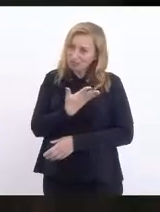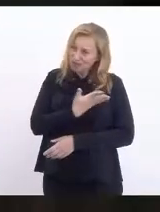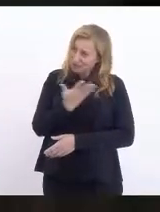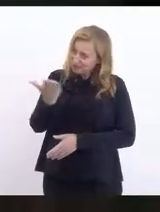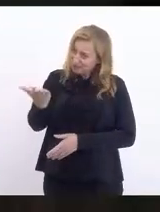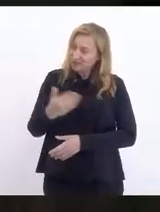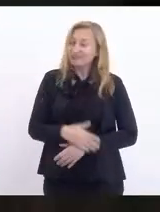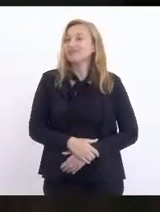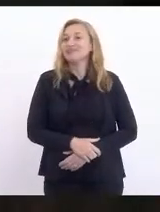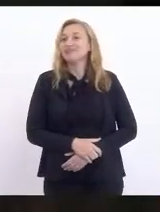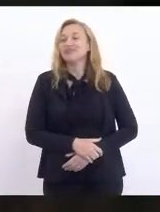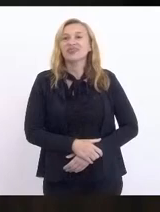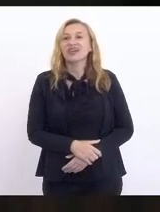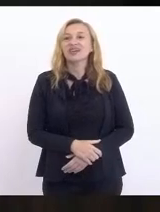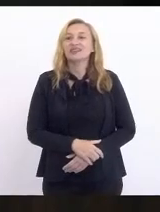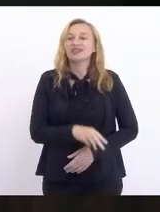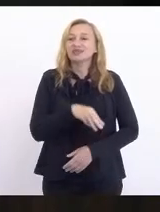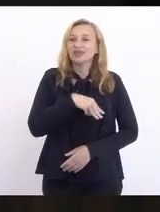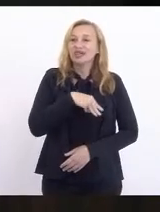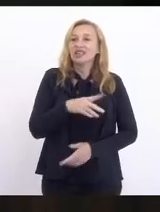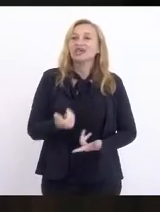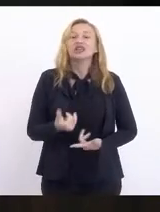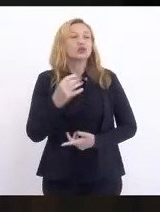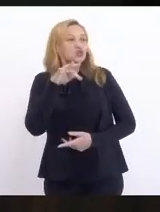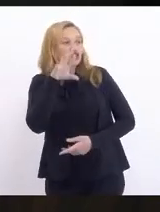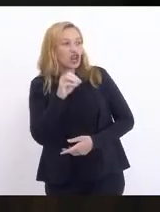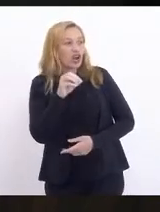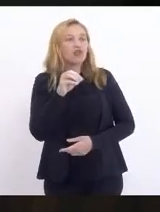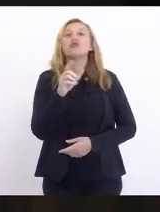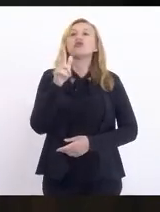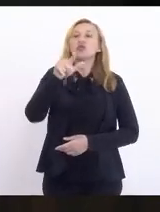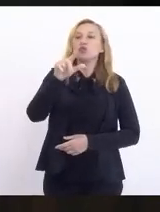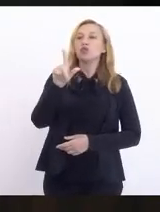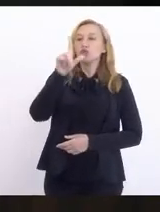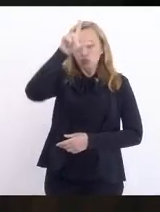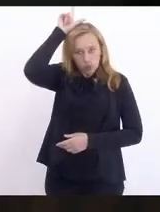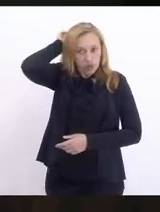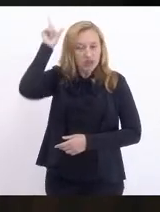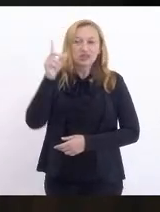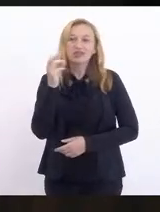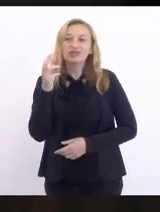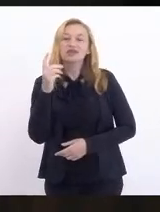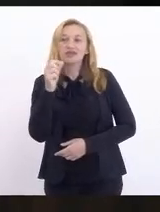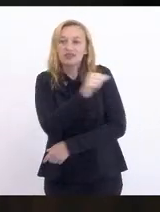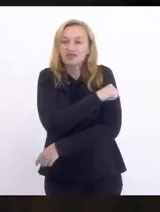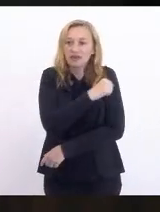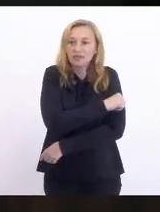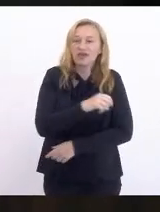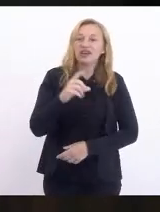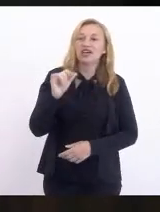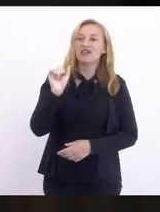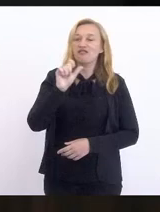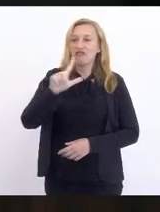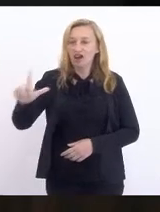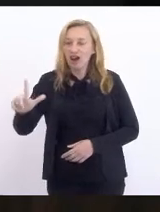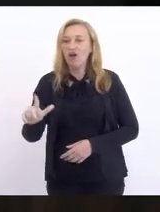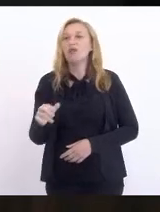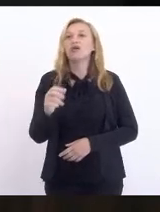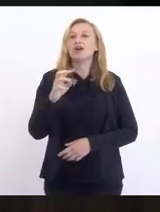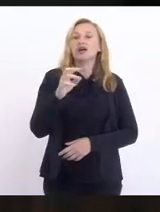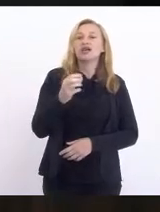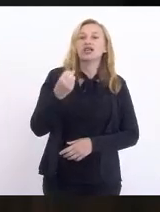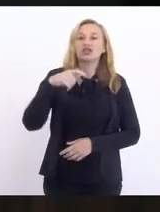obrigado tá do Gustavo Luiz enfermeira Val Márcio quilloque